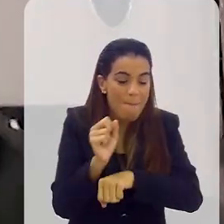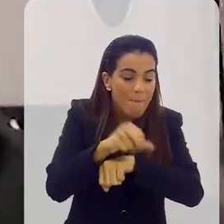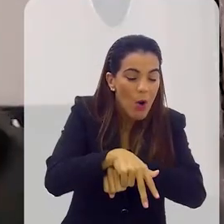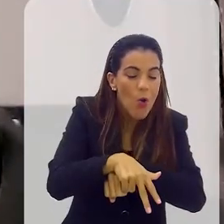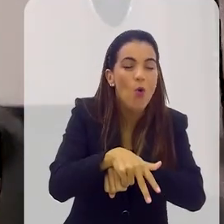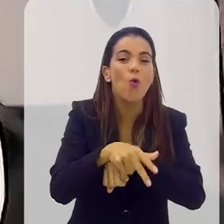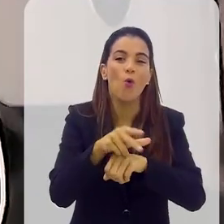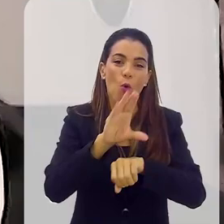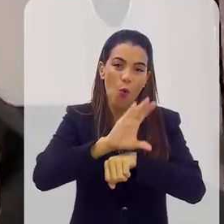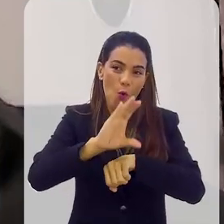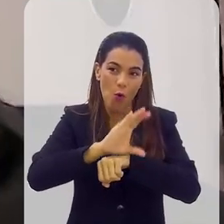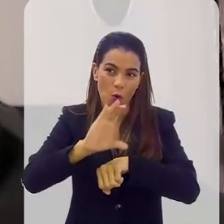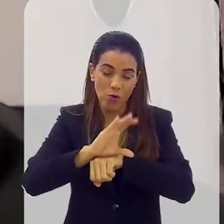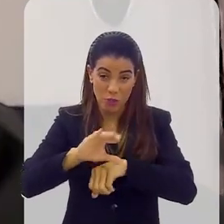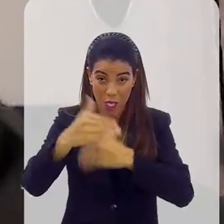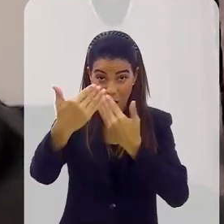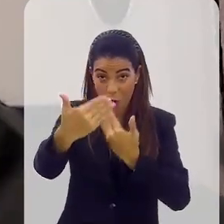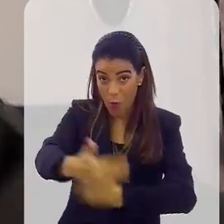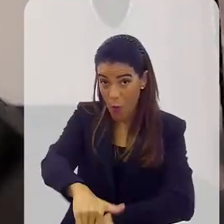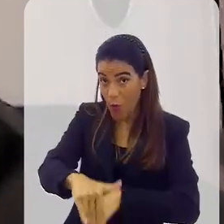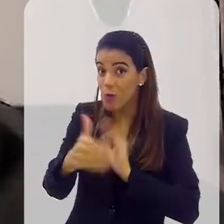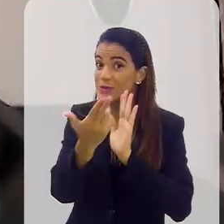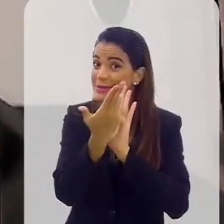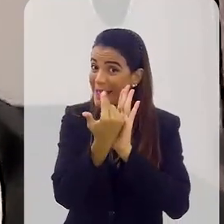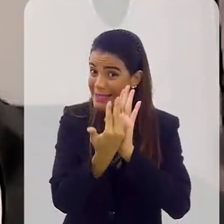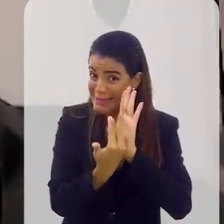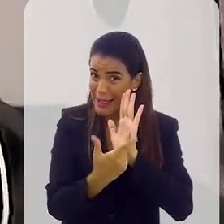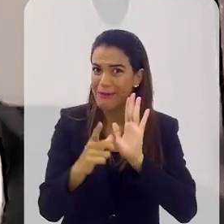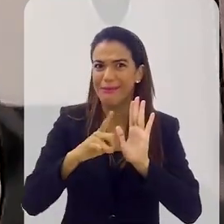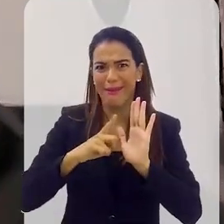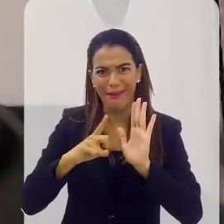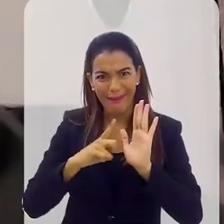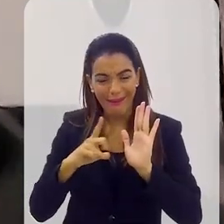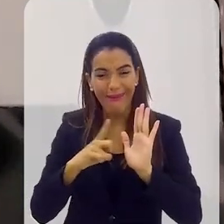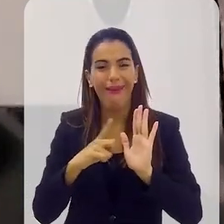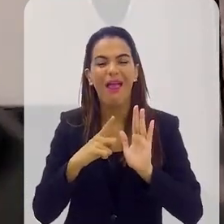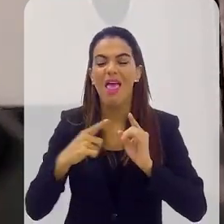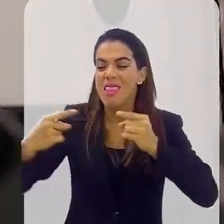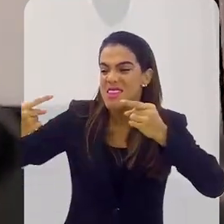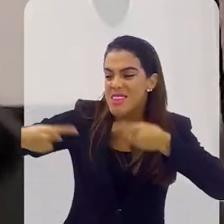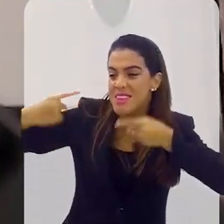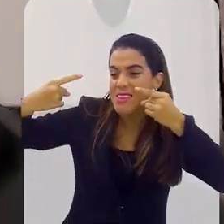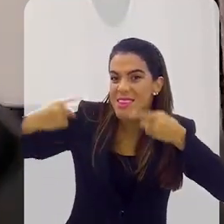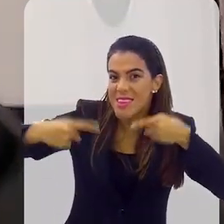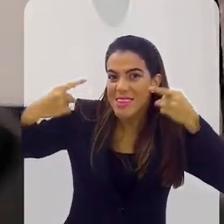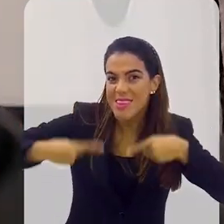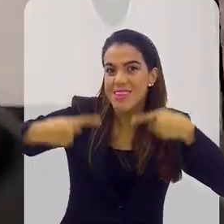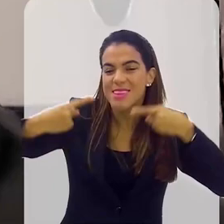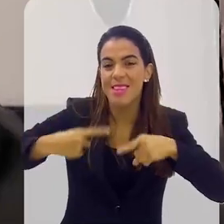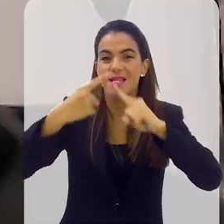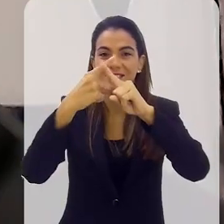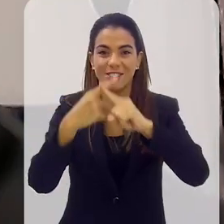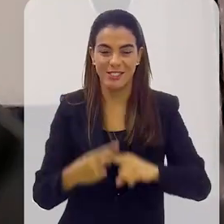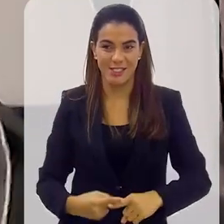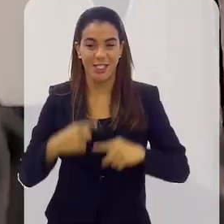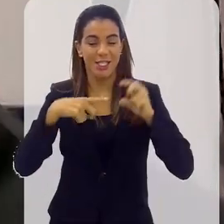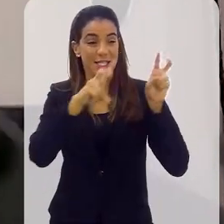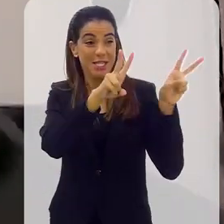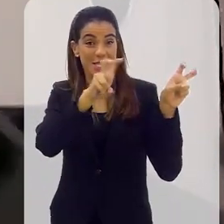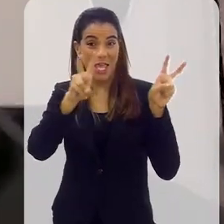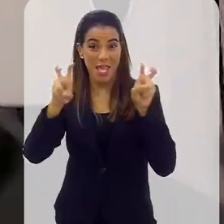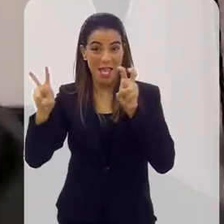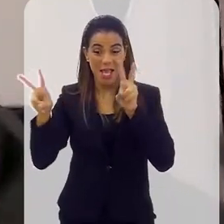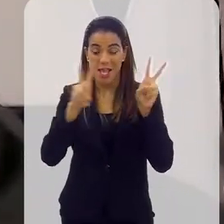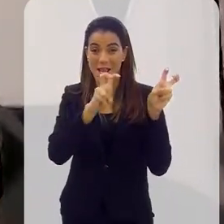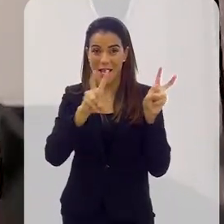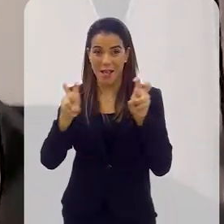cursos, para concursos. Naquela época tinha concursos de desenho, né? E a gente disputava, fazia os melhores. Tinha uns temas